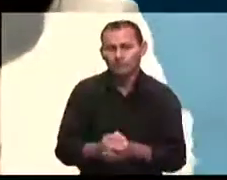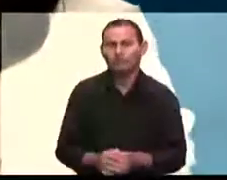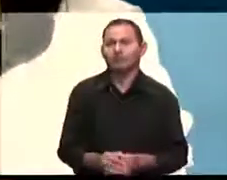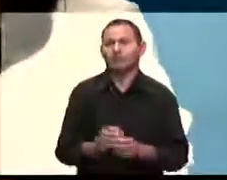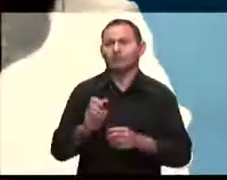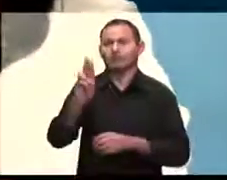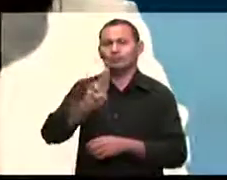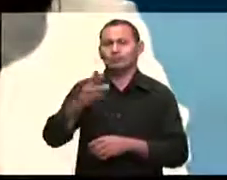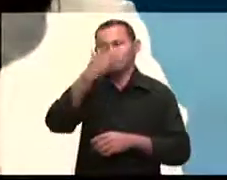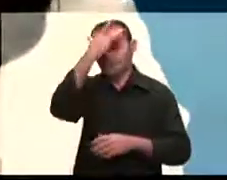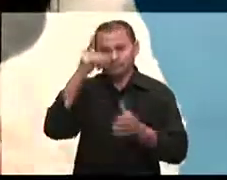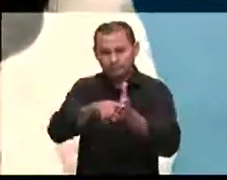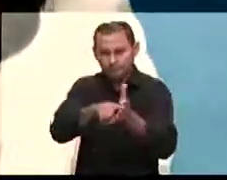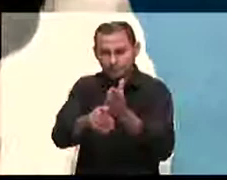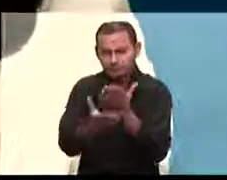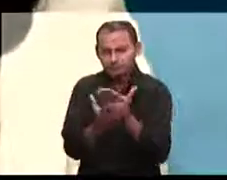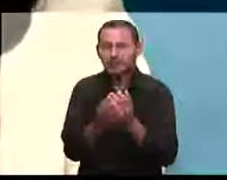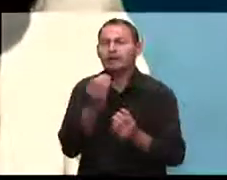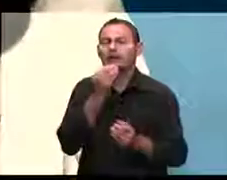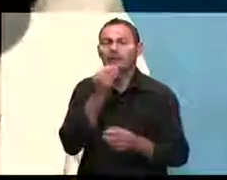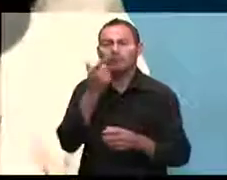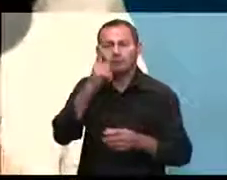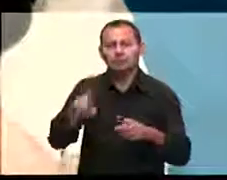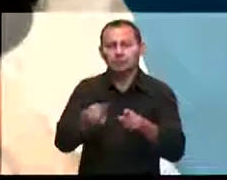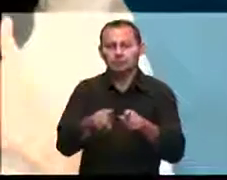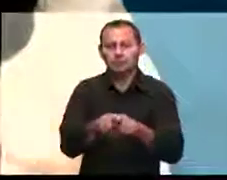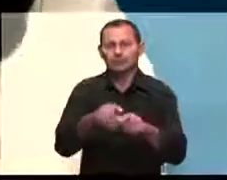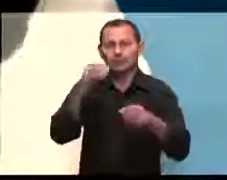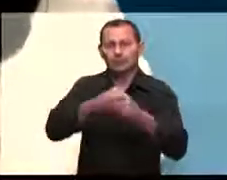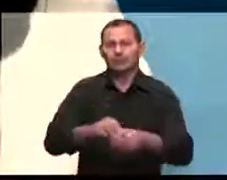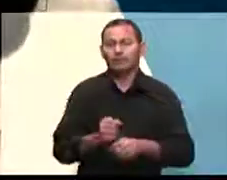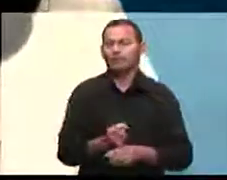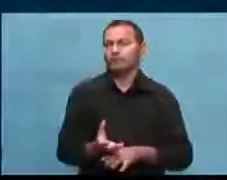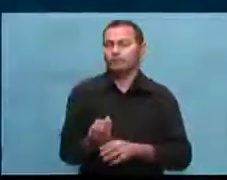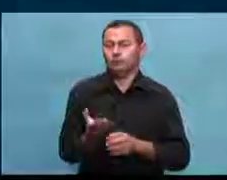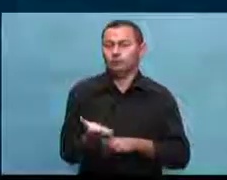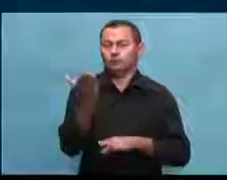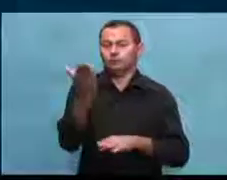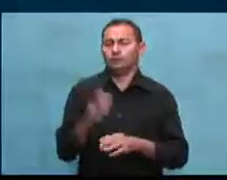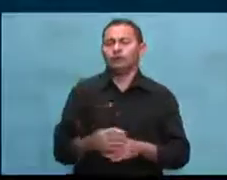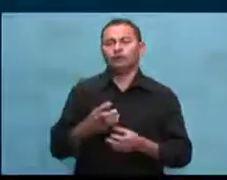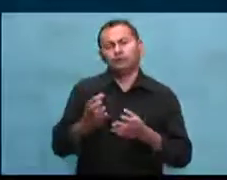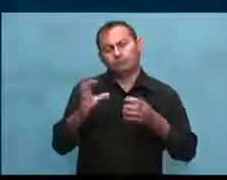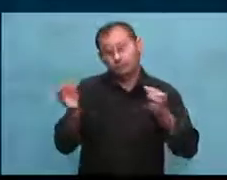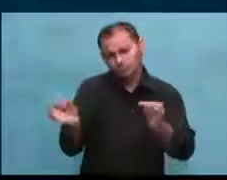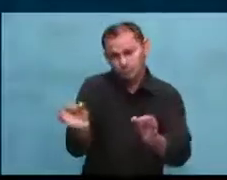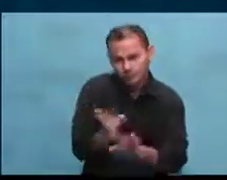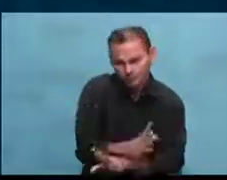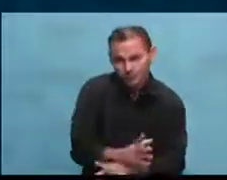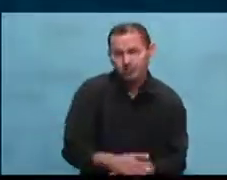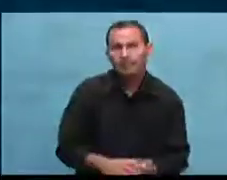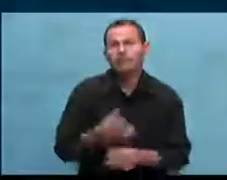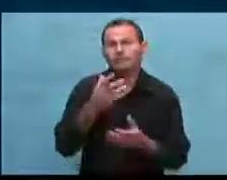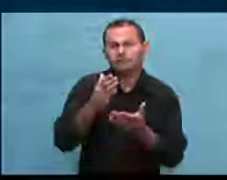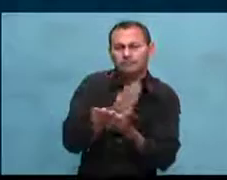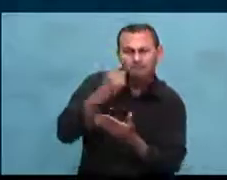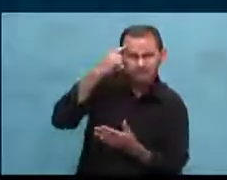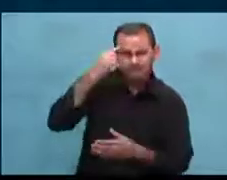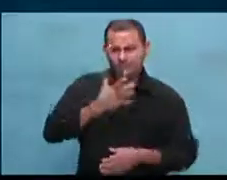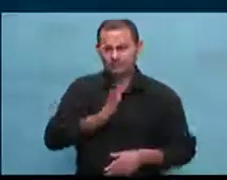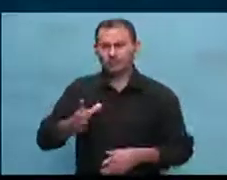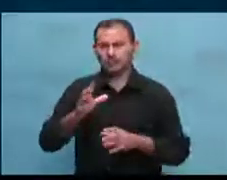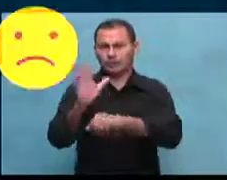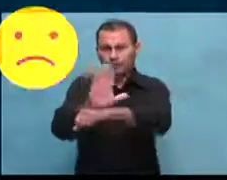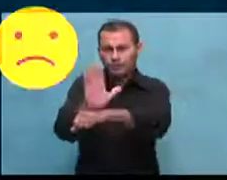bem aplicado das pesquisas, as chances de obter sucesso são bem altas. Eu vou ficando por aqui. E se caso você não gostou